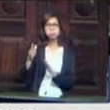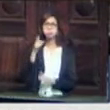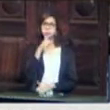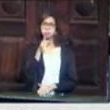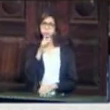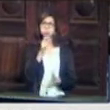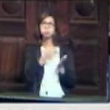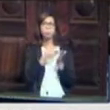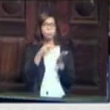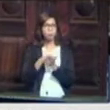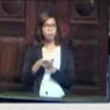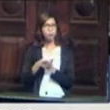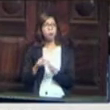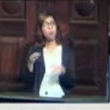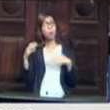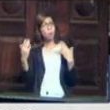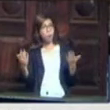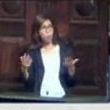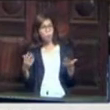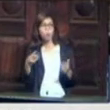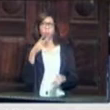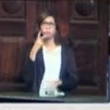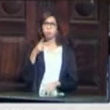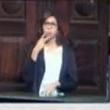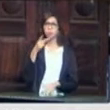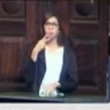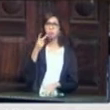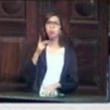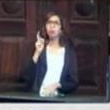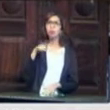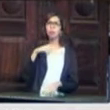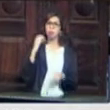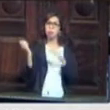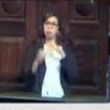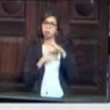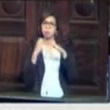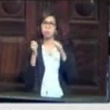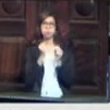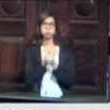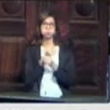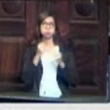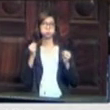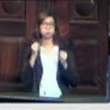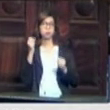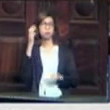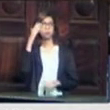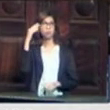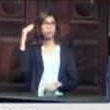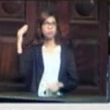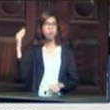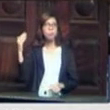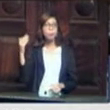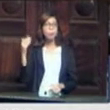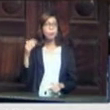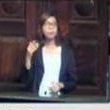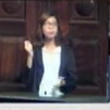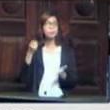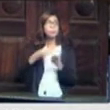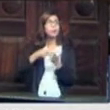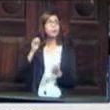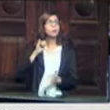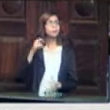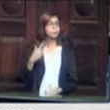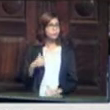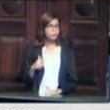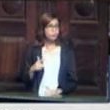que deve contribuir, ou estamos falando aqui das grandes empresas beneficiadas com a isenção fiscal? Por